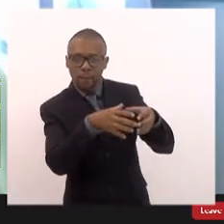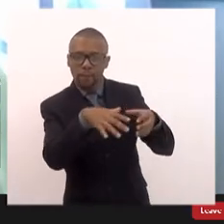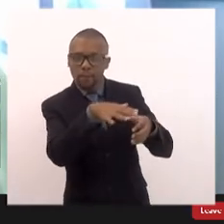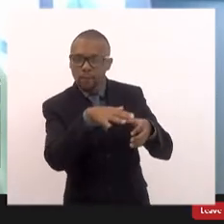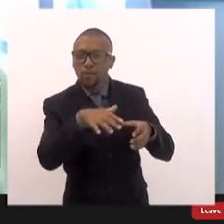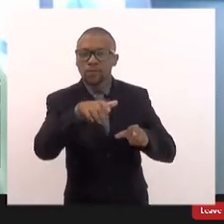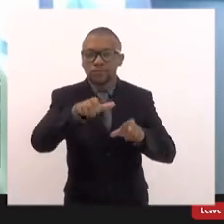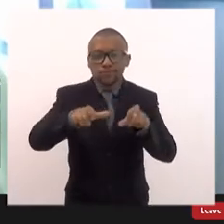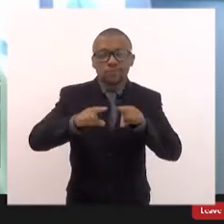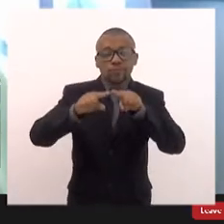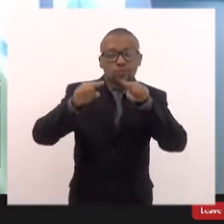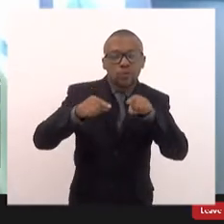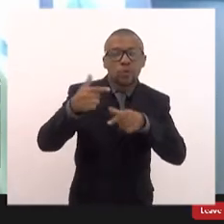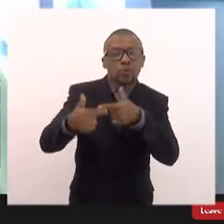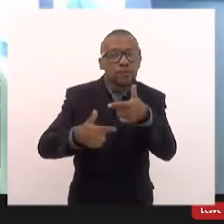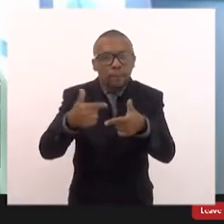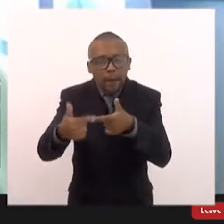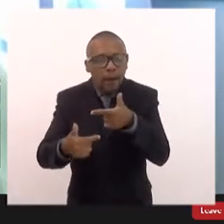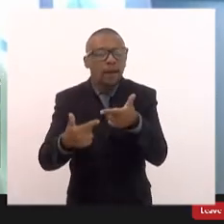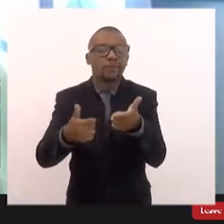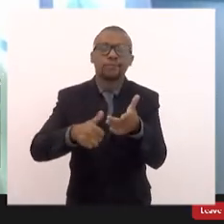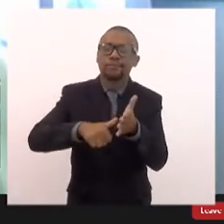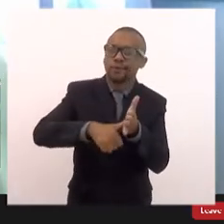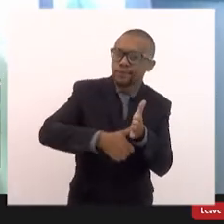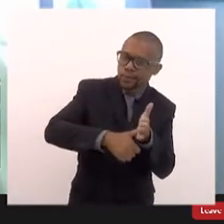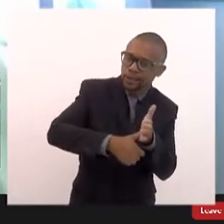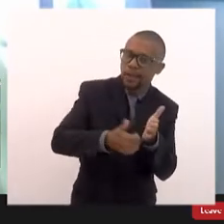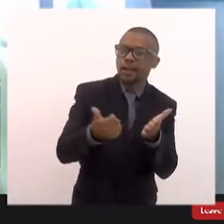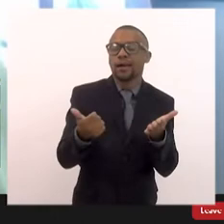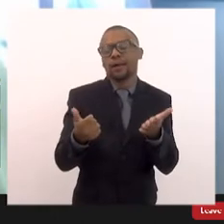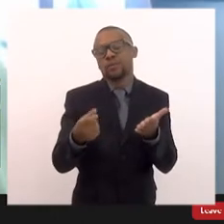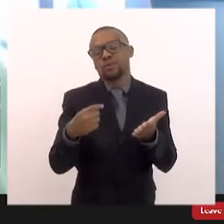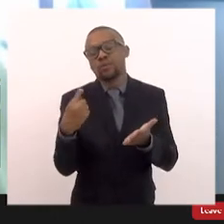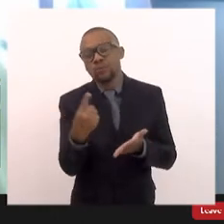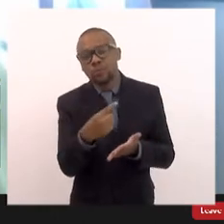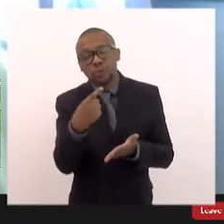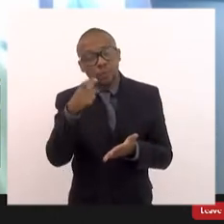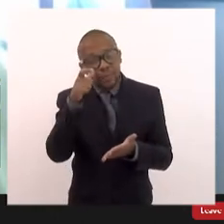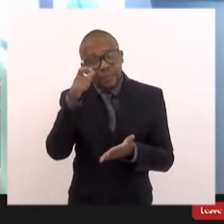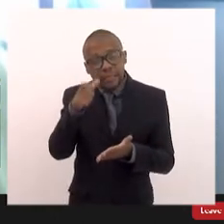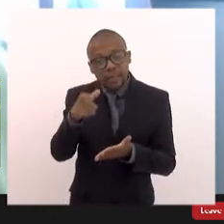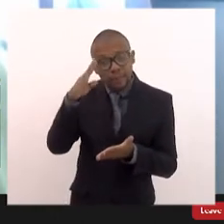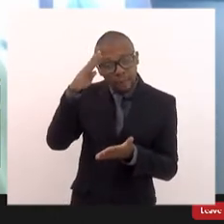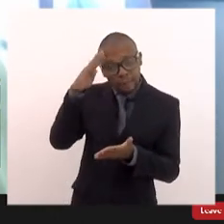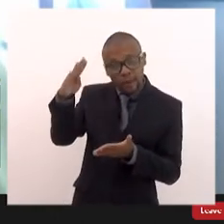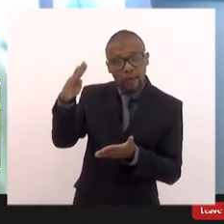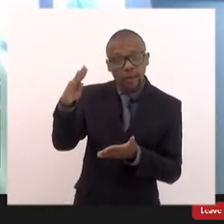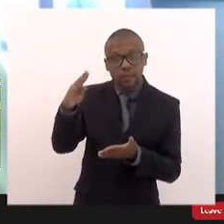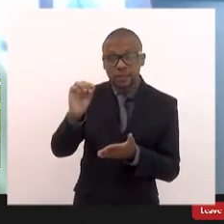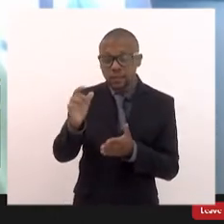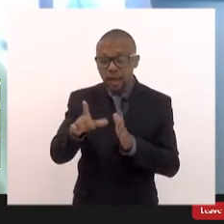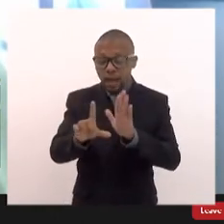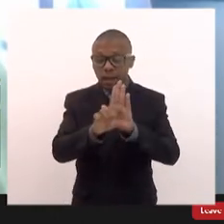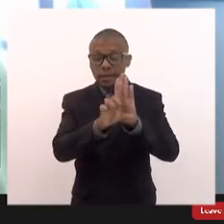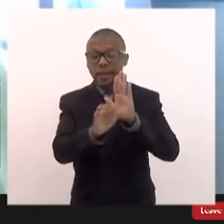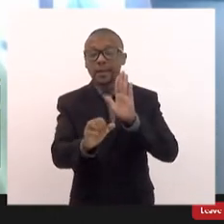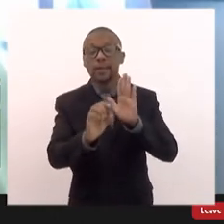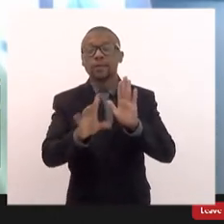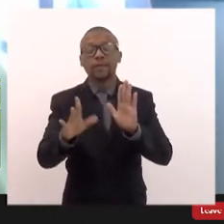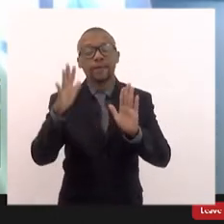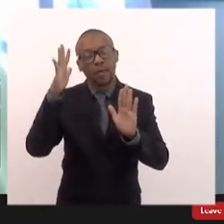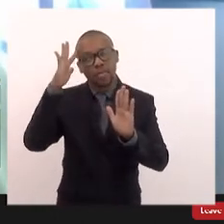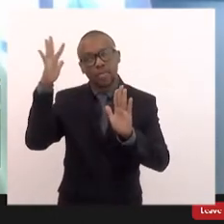nossos catadores, artesãs. Nós somos os principais interessados que as nossas leis não fiquem no papel